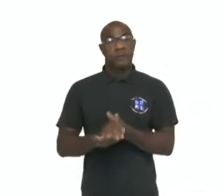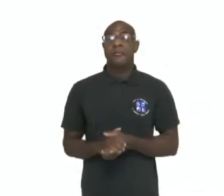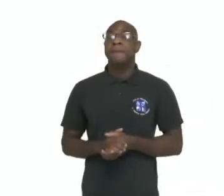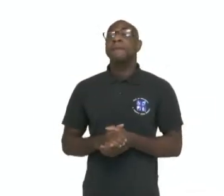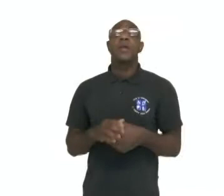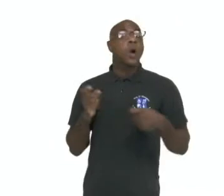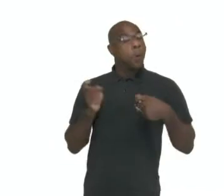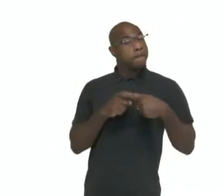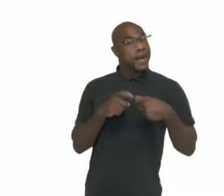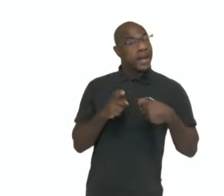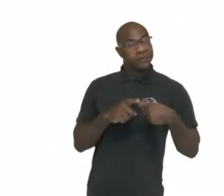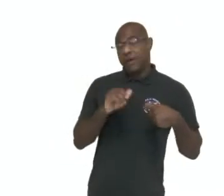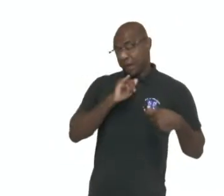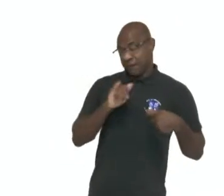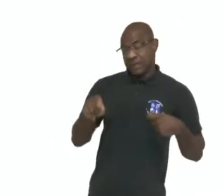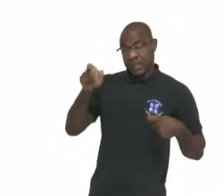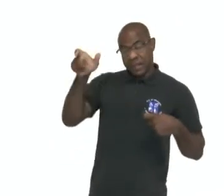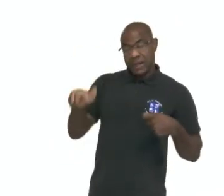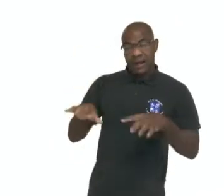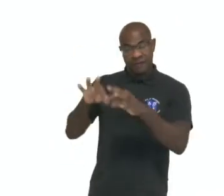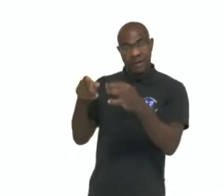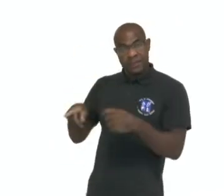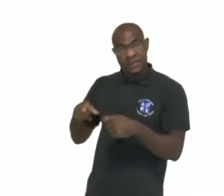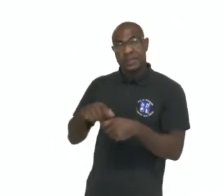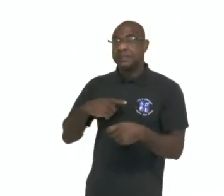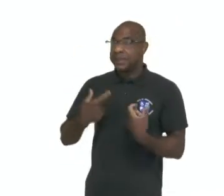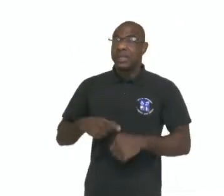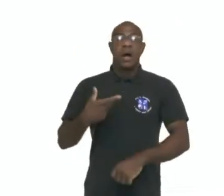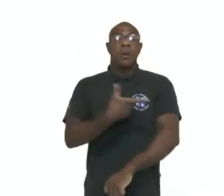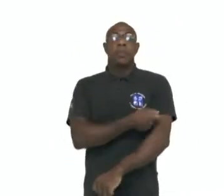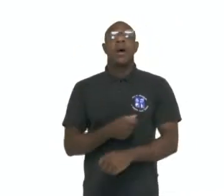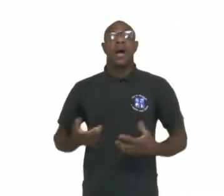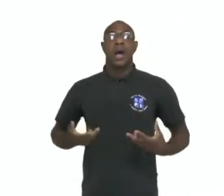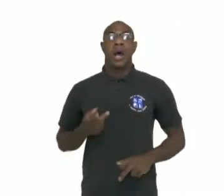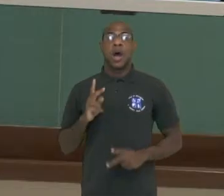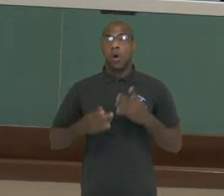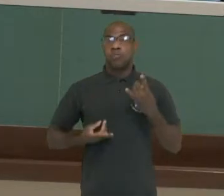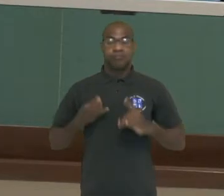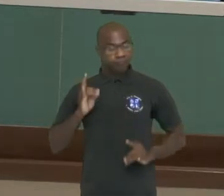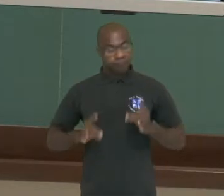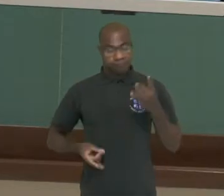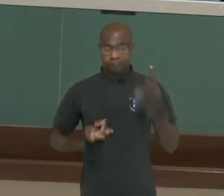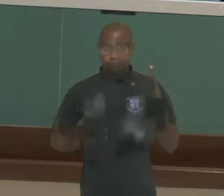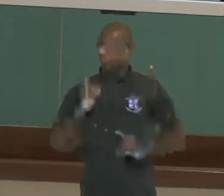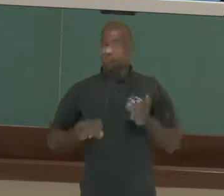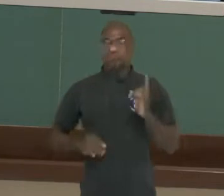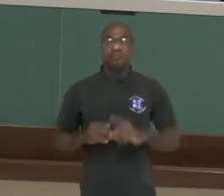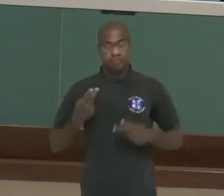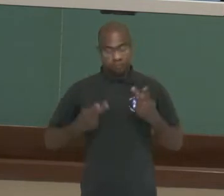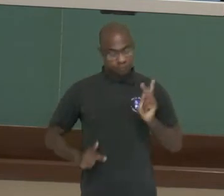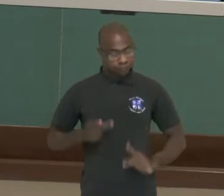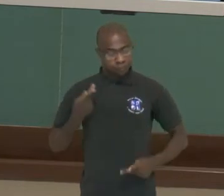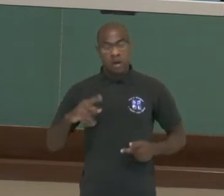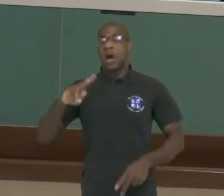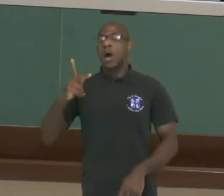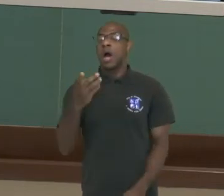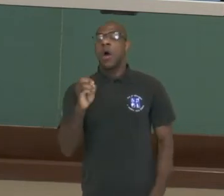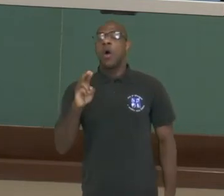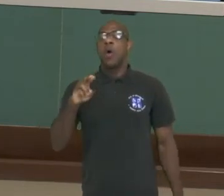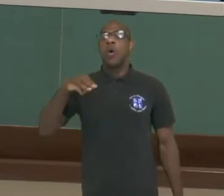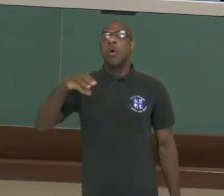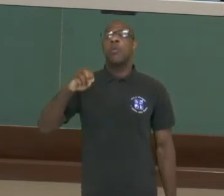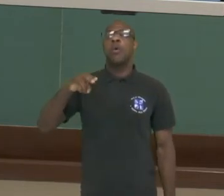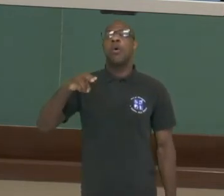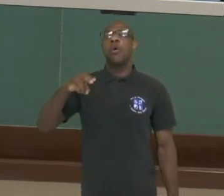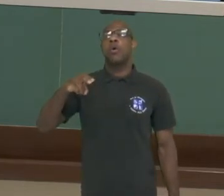irá recomendar a reposição hormonal, falando de meninas, então nós vamos falar de